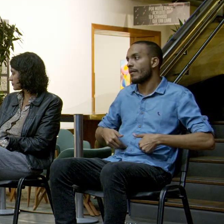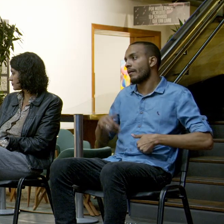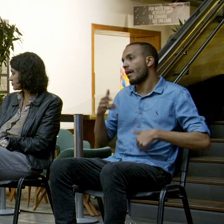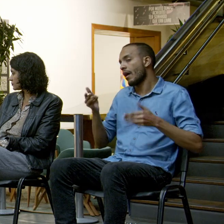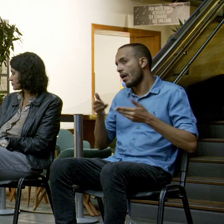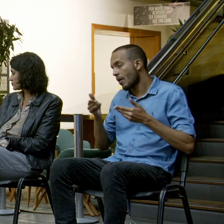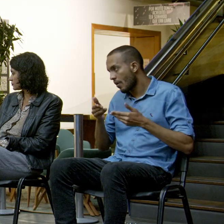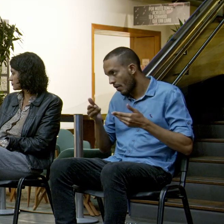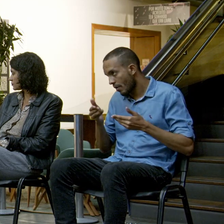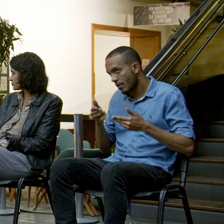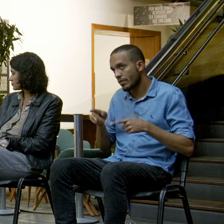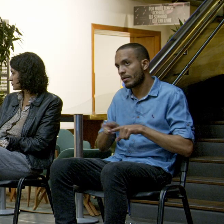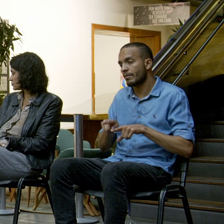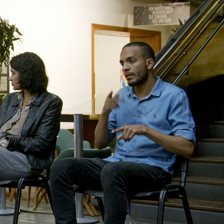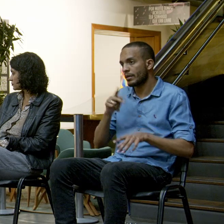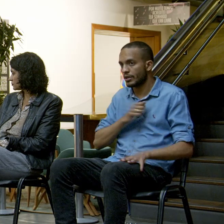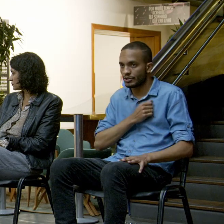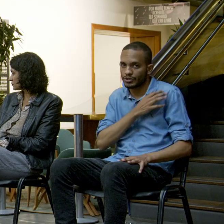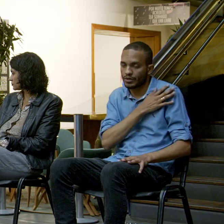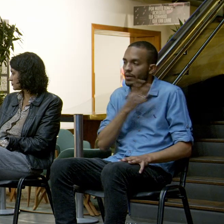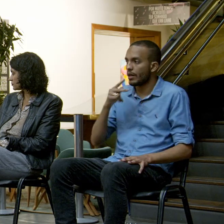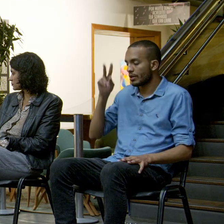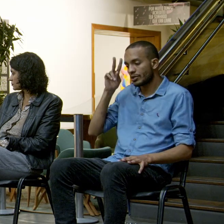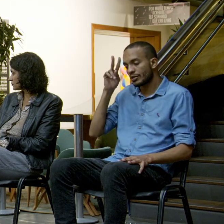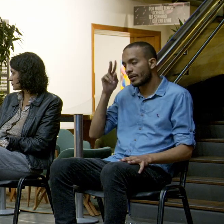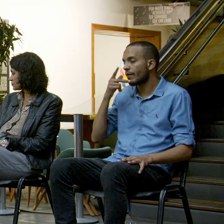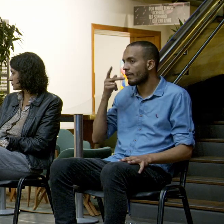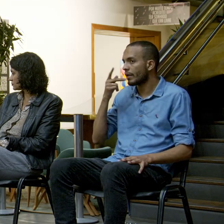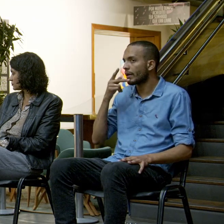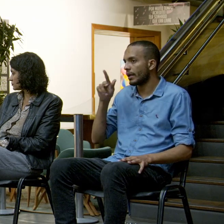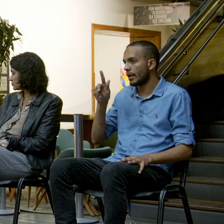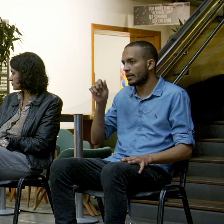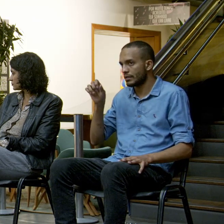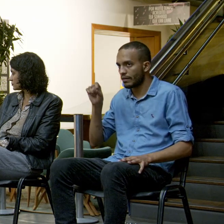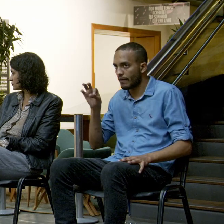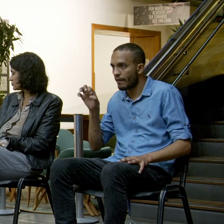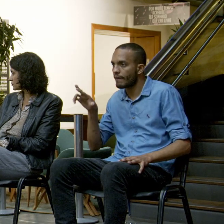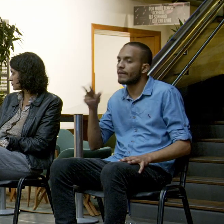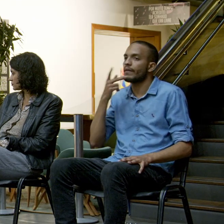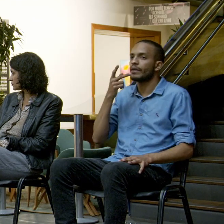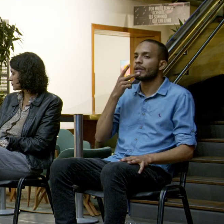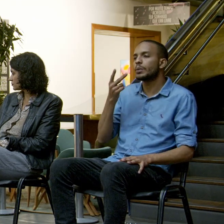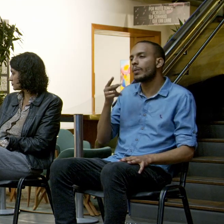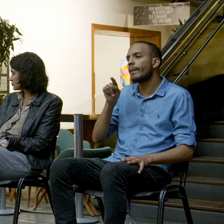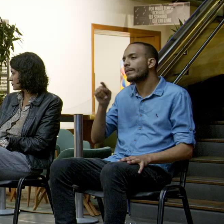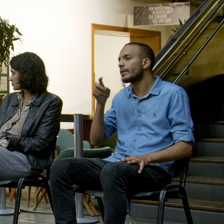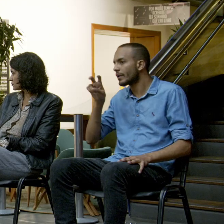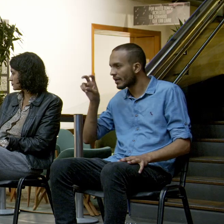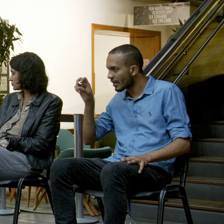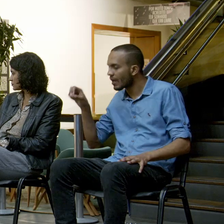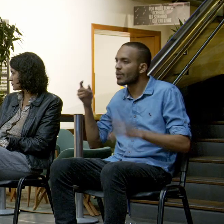que Médici, o general que, segundo o historiador Hélio Gaspari, acumulara cerca de 2.500 denúncias